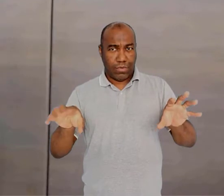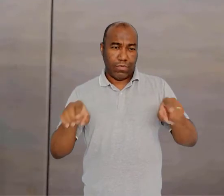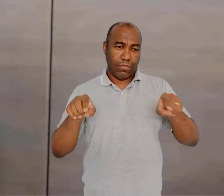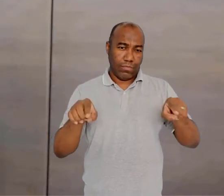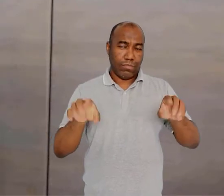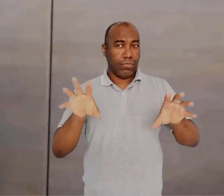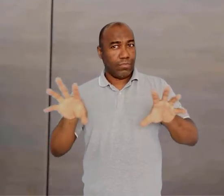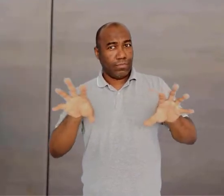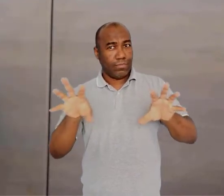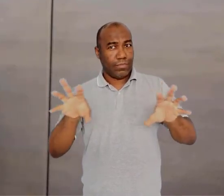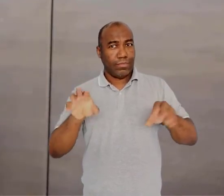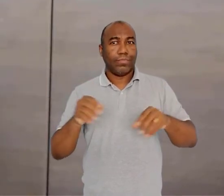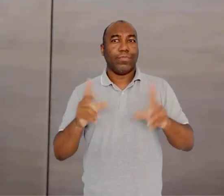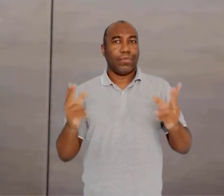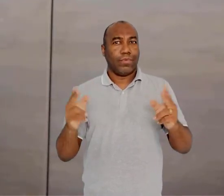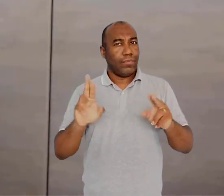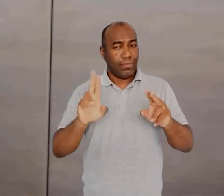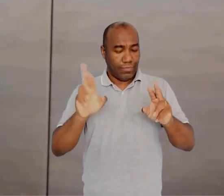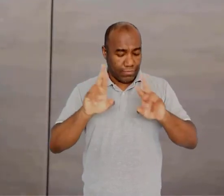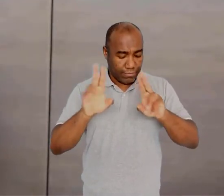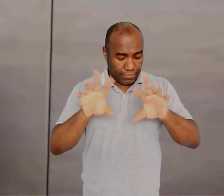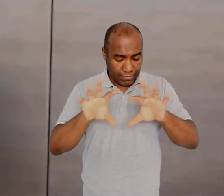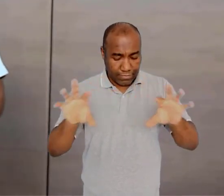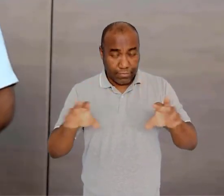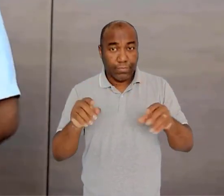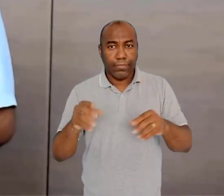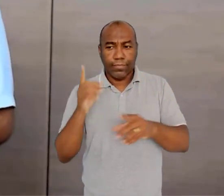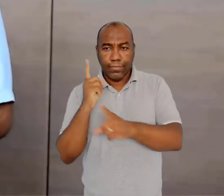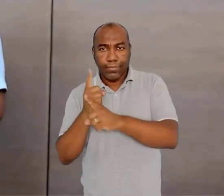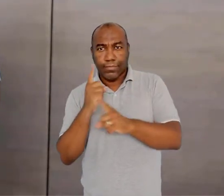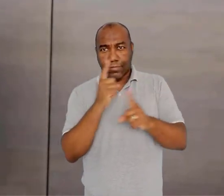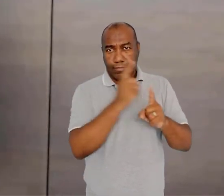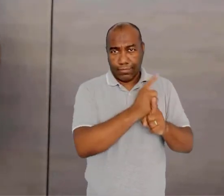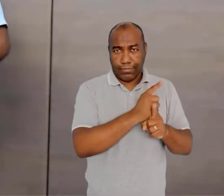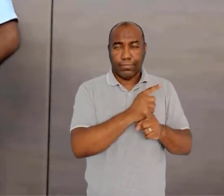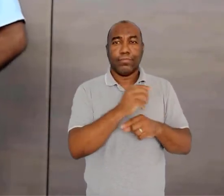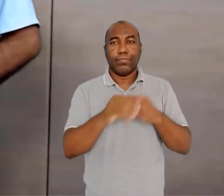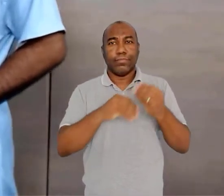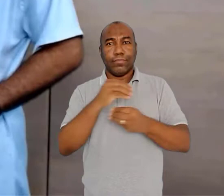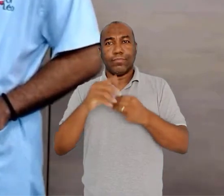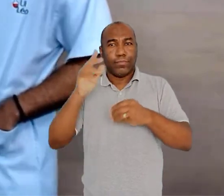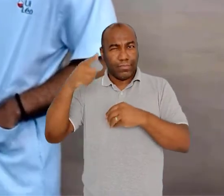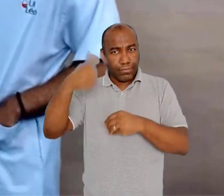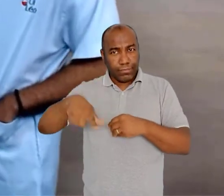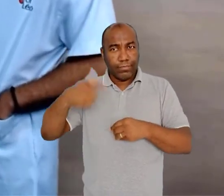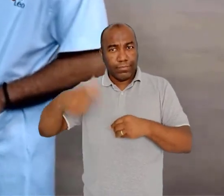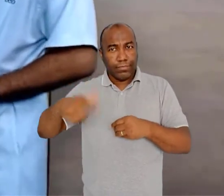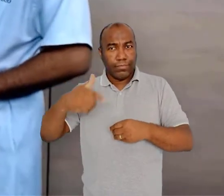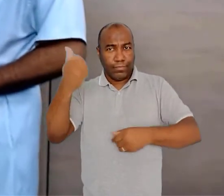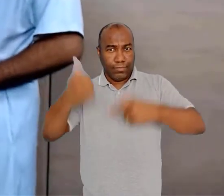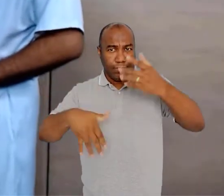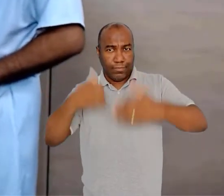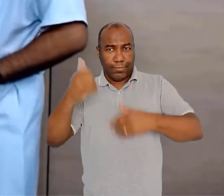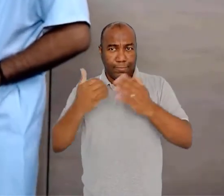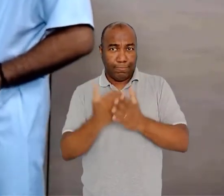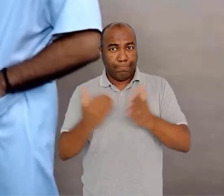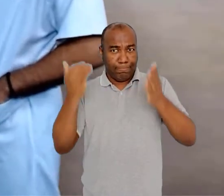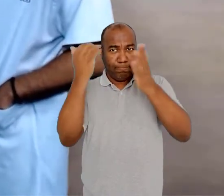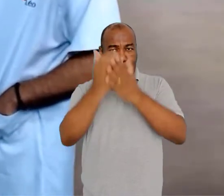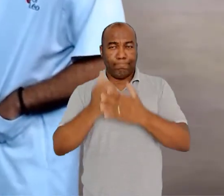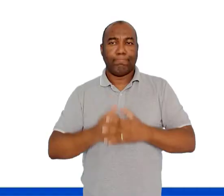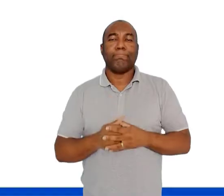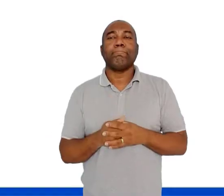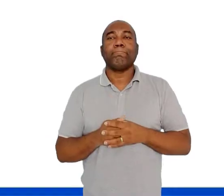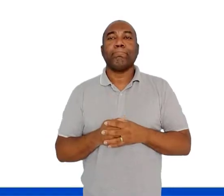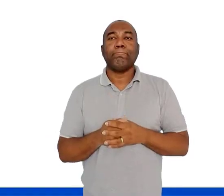reagentes antes da seta e os produtos depois da seta vai ser importante para a gente caminhar lá na frente. Então, tenho reagente e tenho